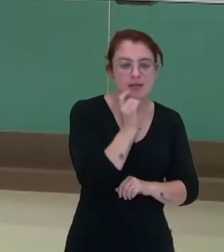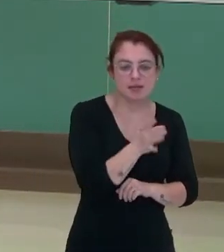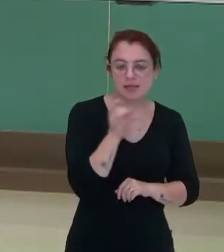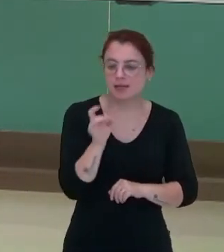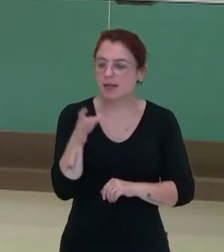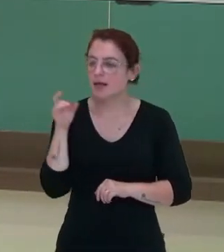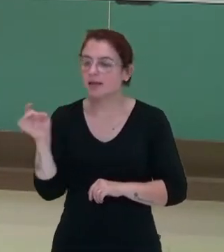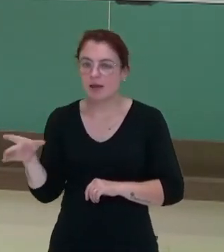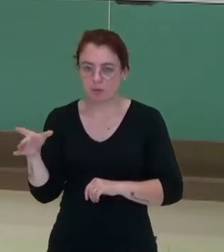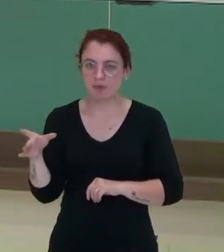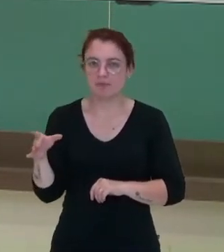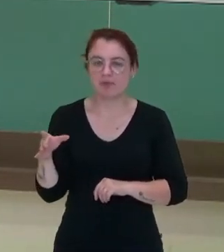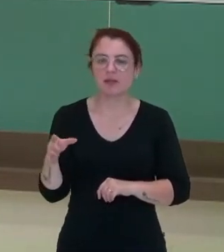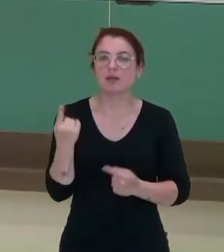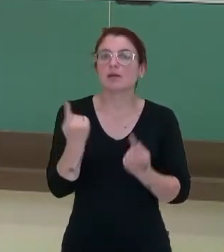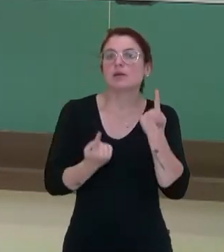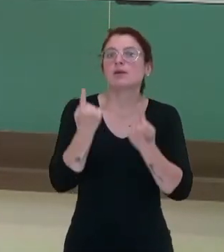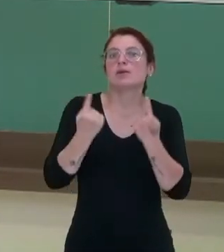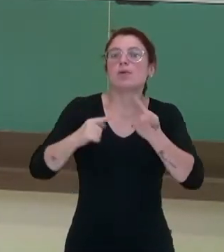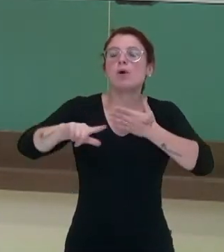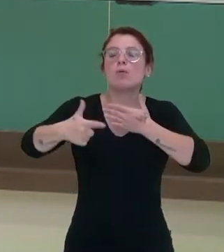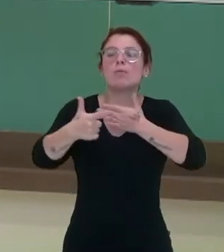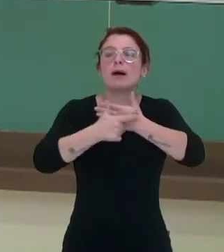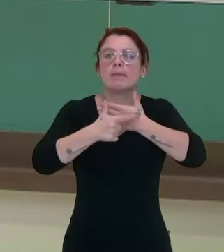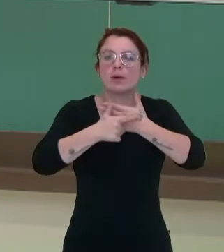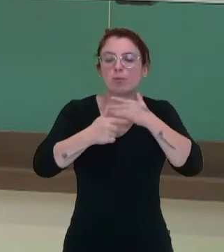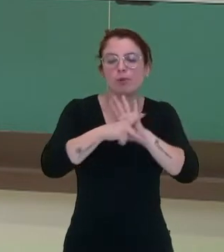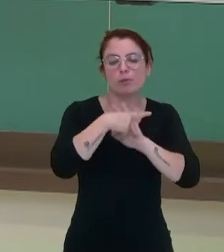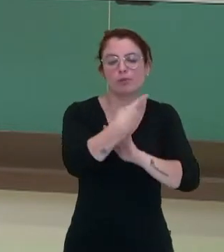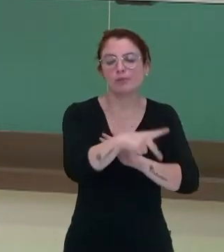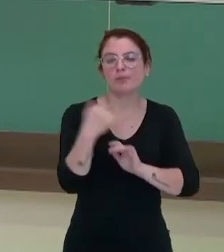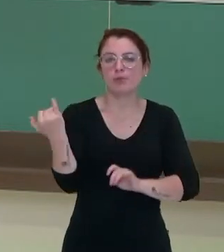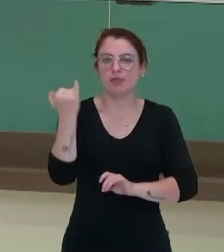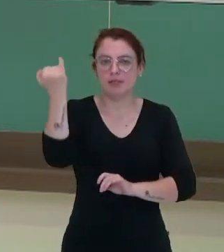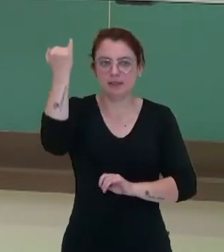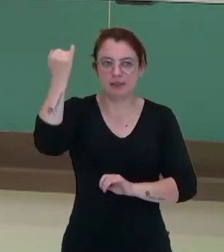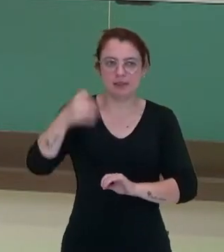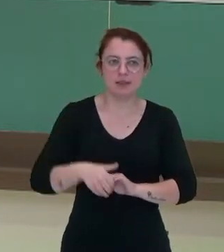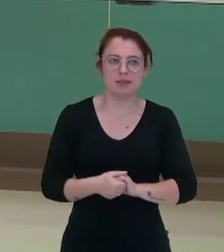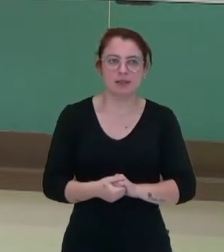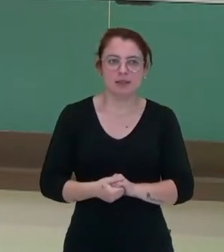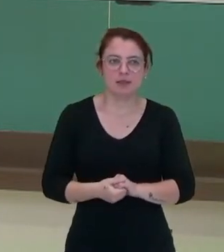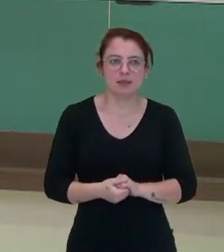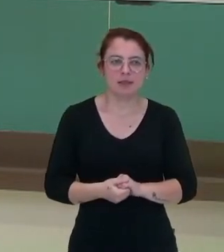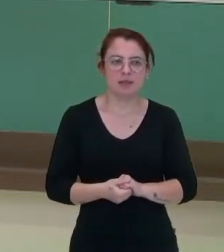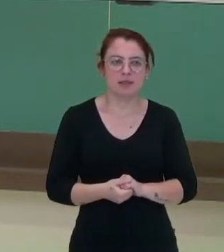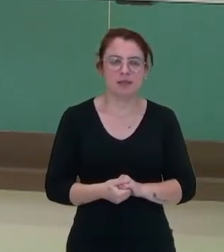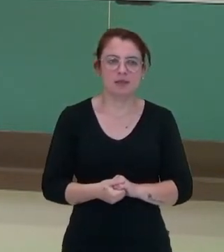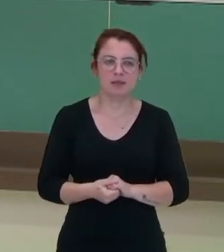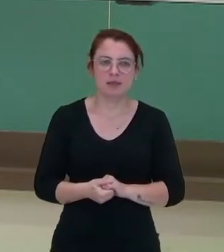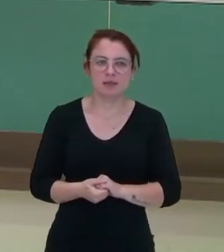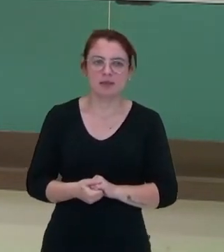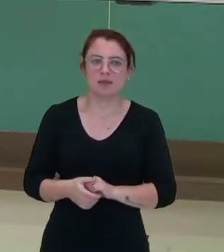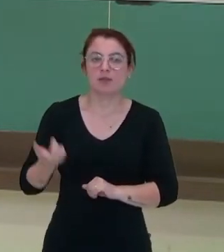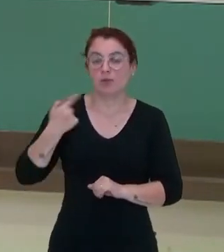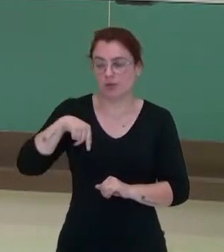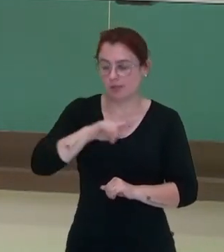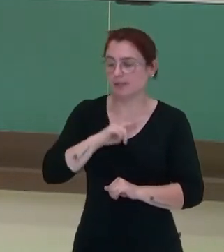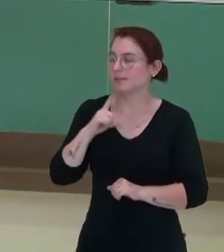dessas estruturas e o papel que cada uma delas vai desempenhar no nosso corpo. Vamos identificar aqui na imagem? Então nós